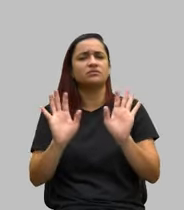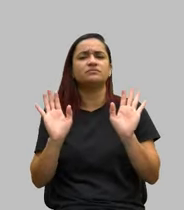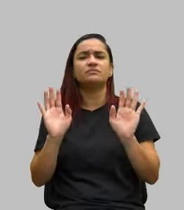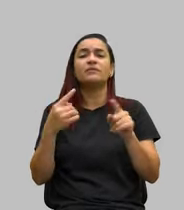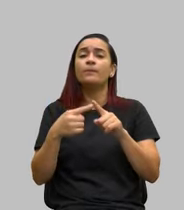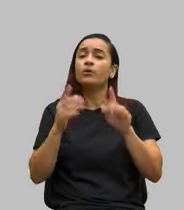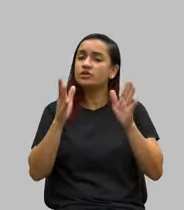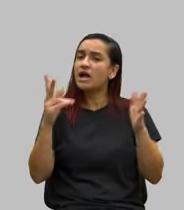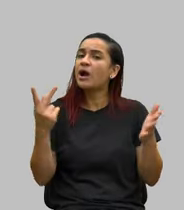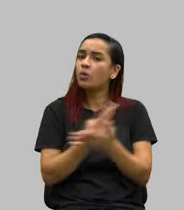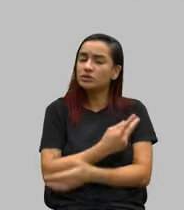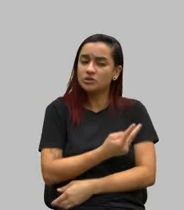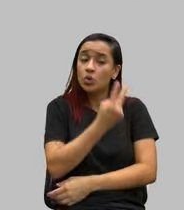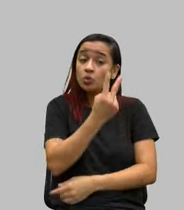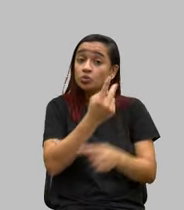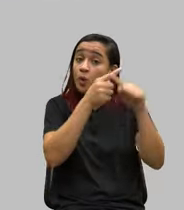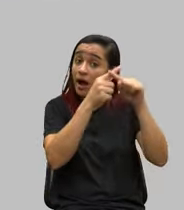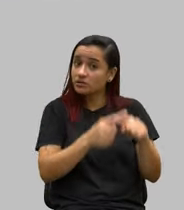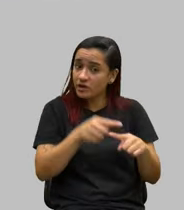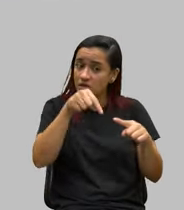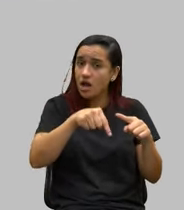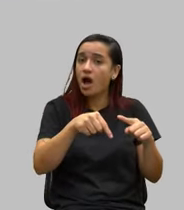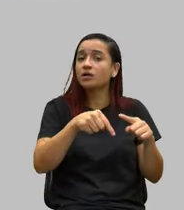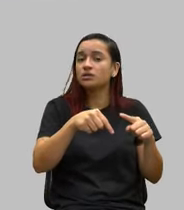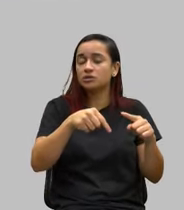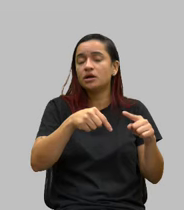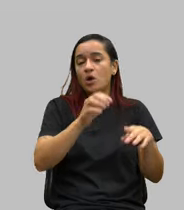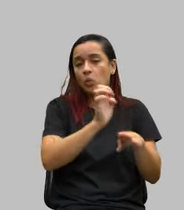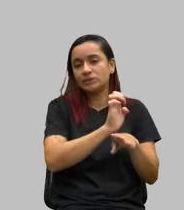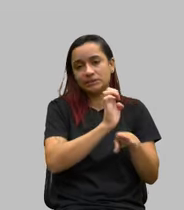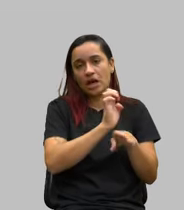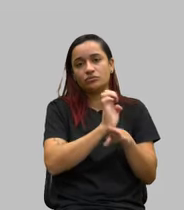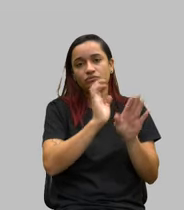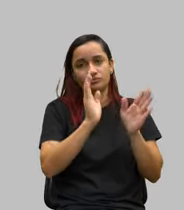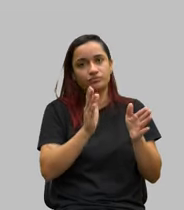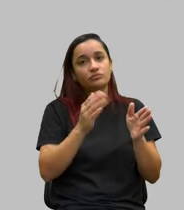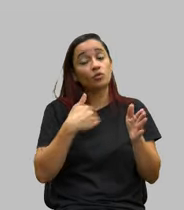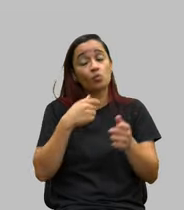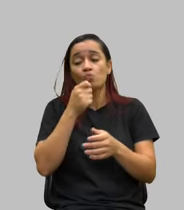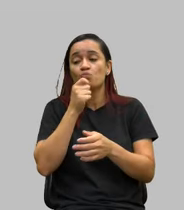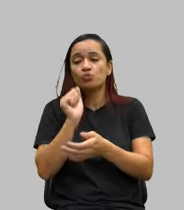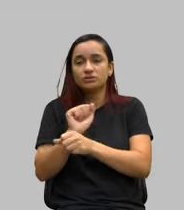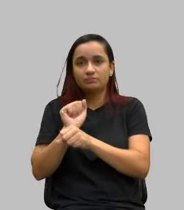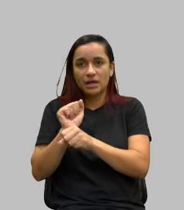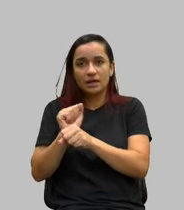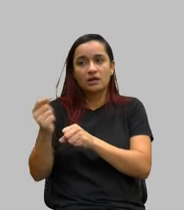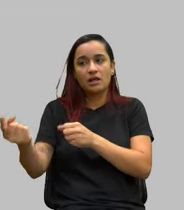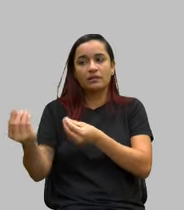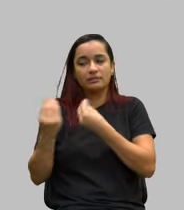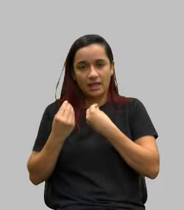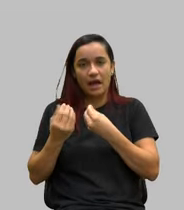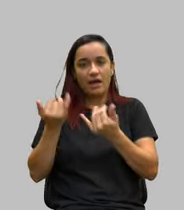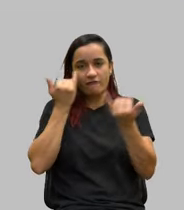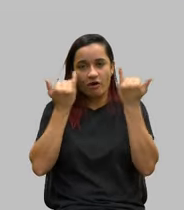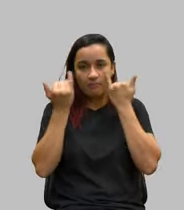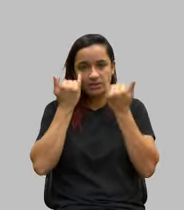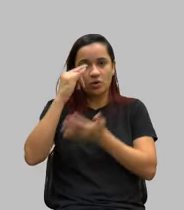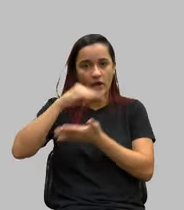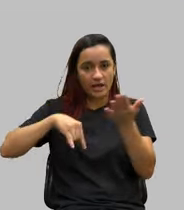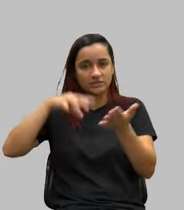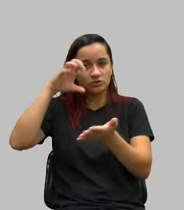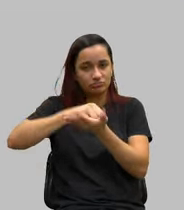episódios gravíssimos no estado que ainda tô aguardando a minha assessora de imprensa trazer aqui os registros com a data